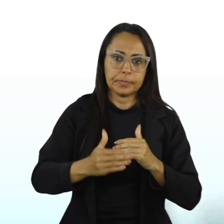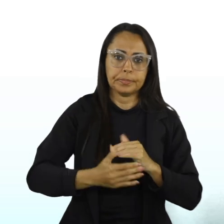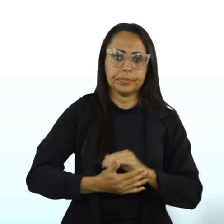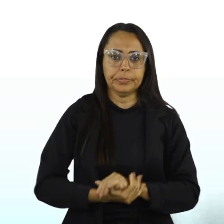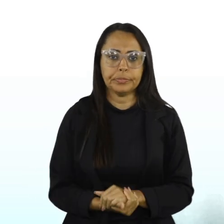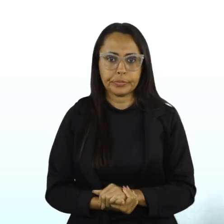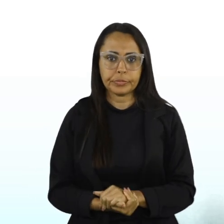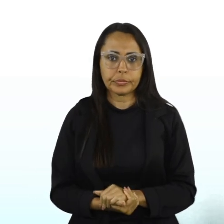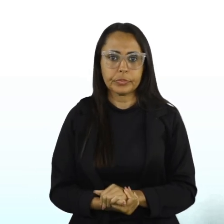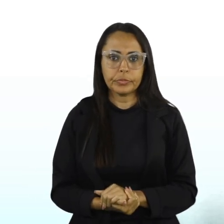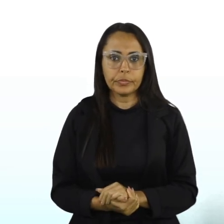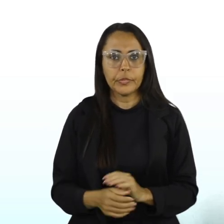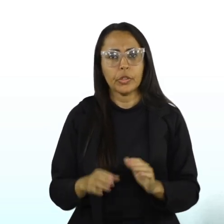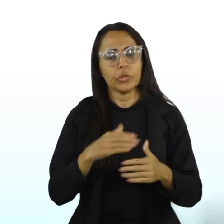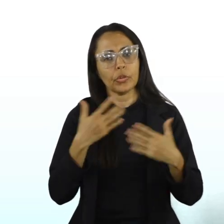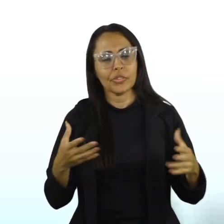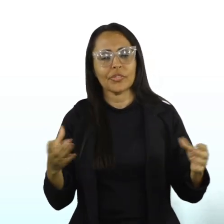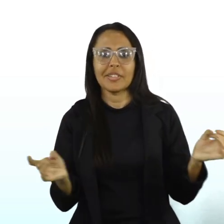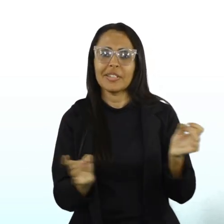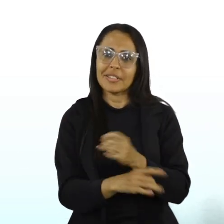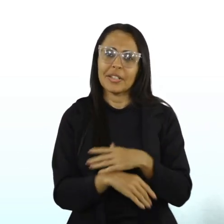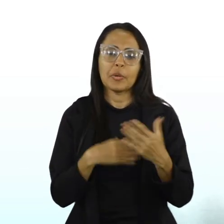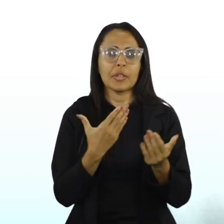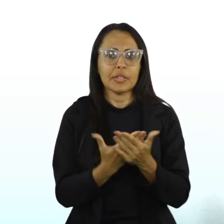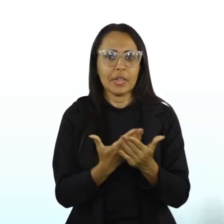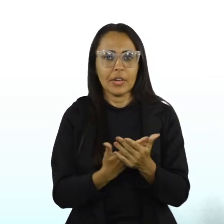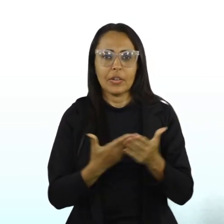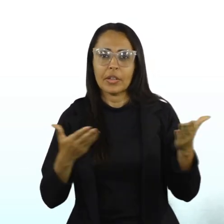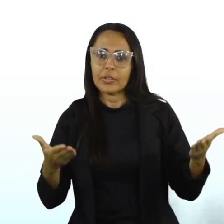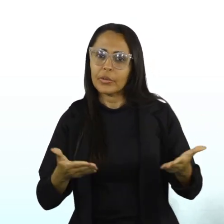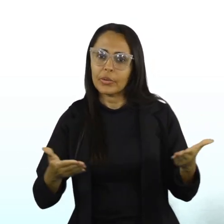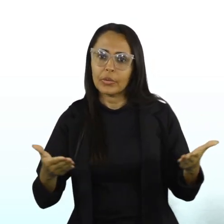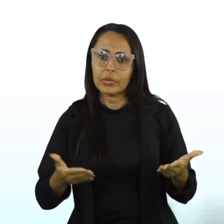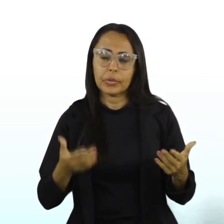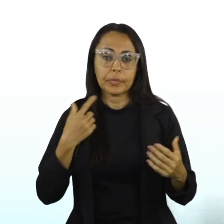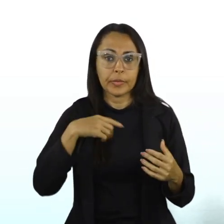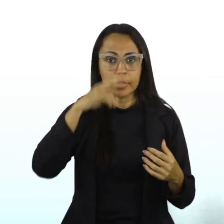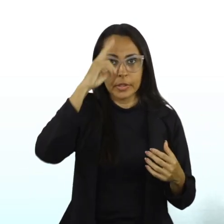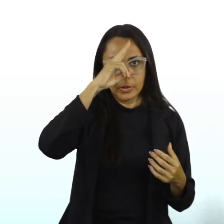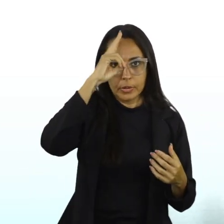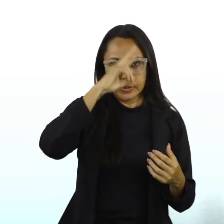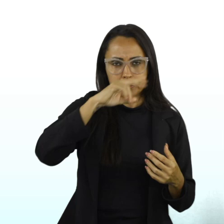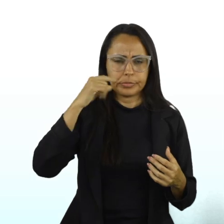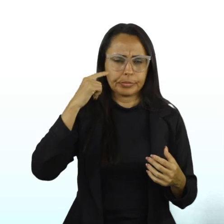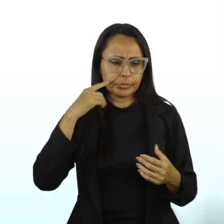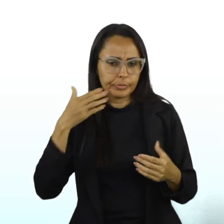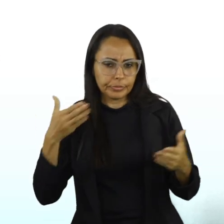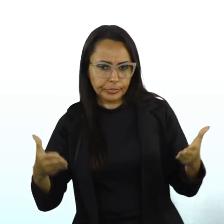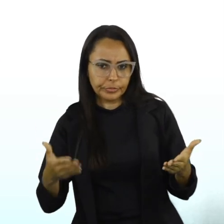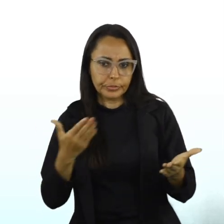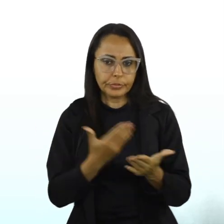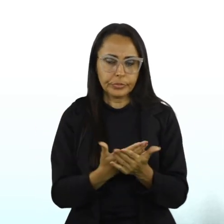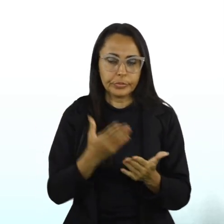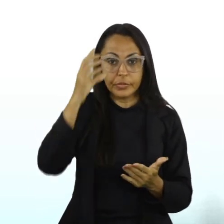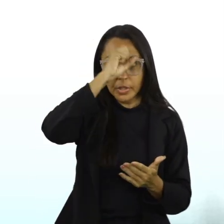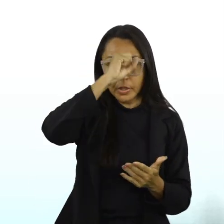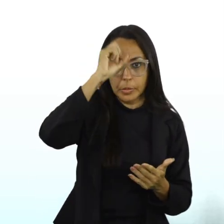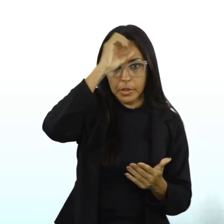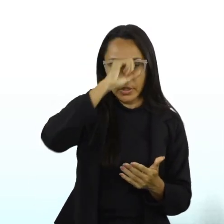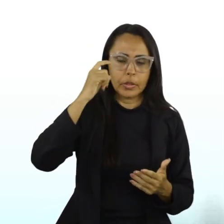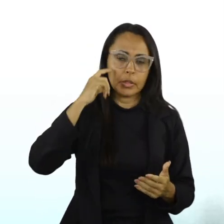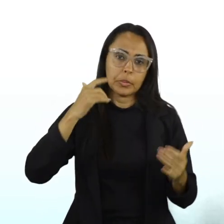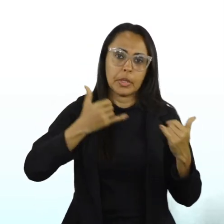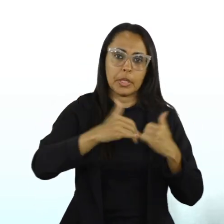belezinha? Bom, com isso nós finalizamos a nossa aula de hoje. Lembrando que nesta aula nós aprendemos